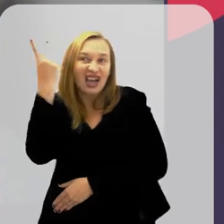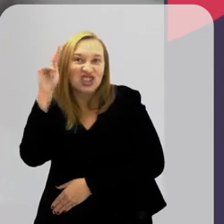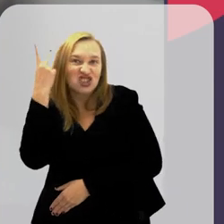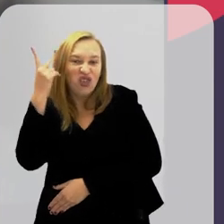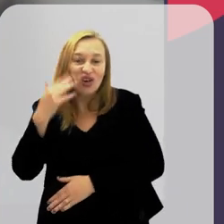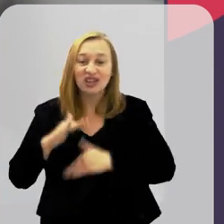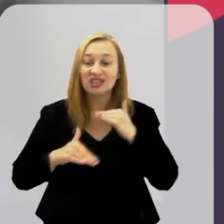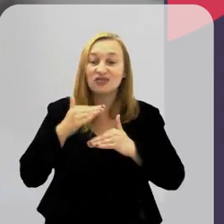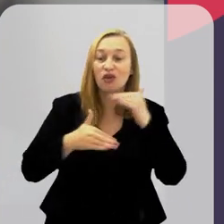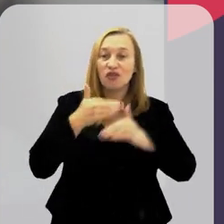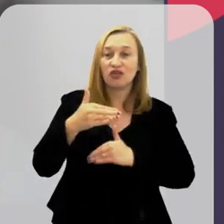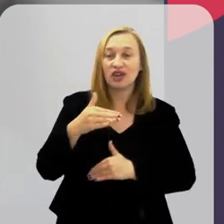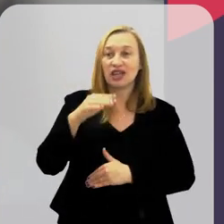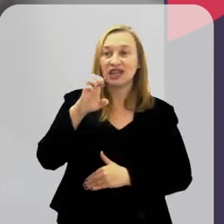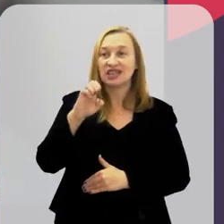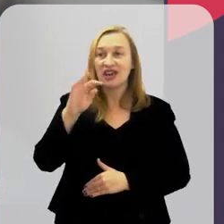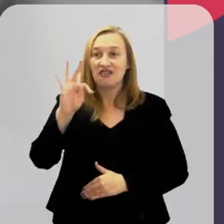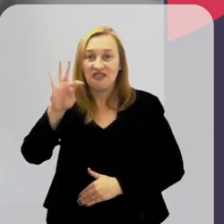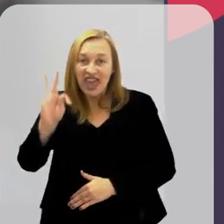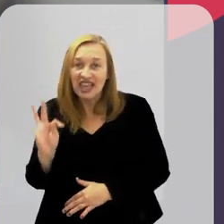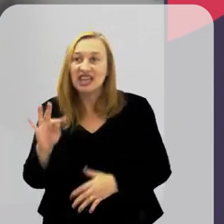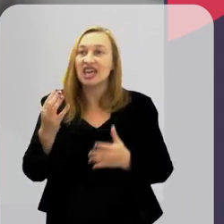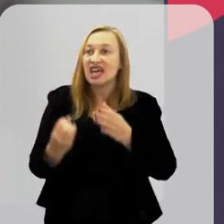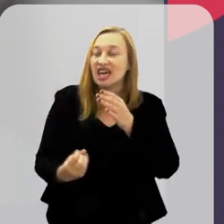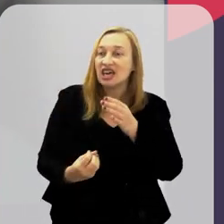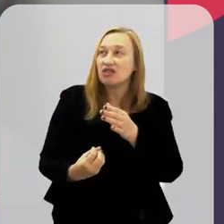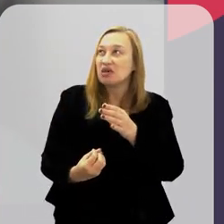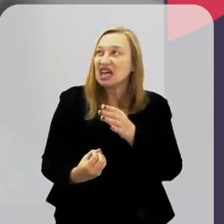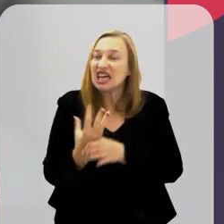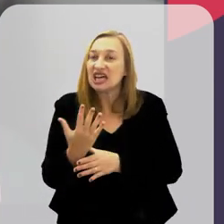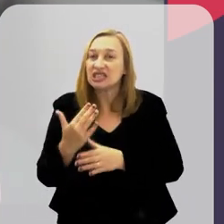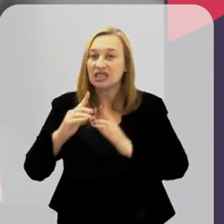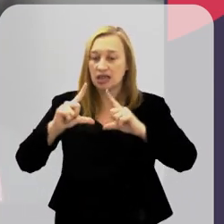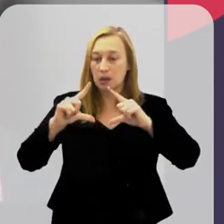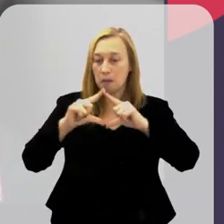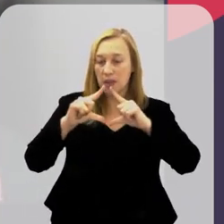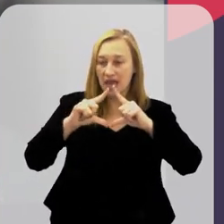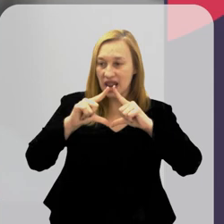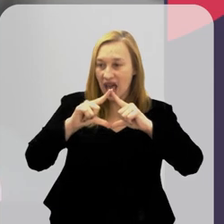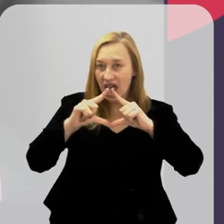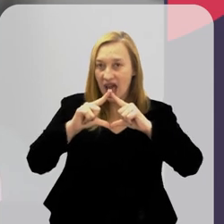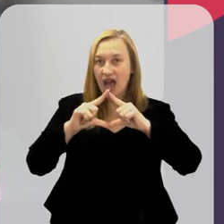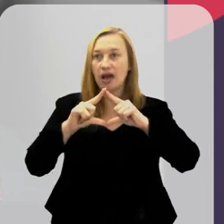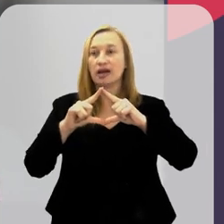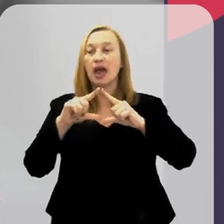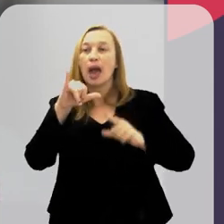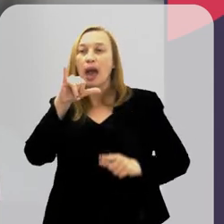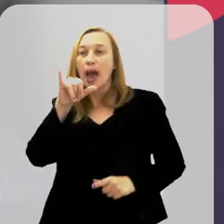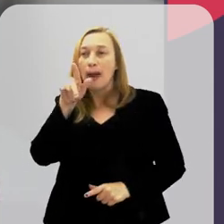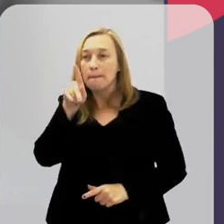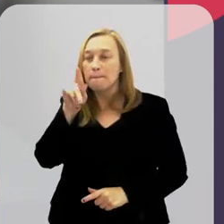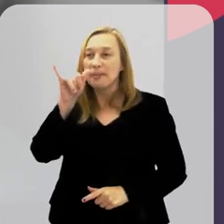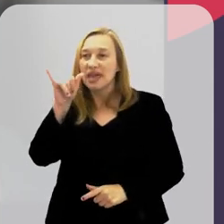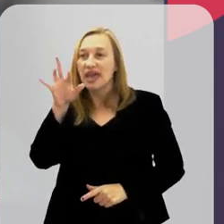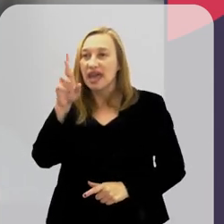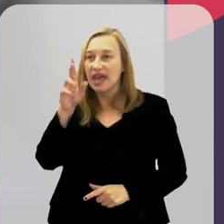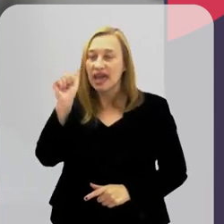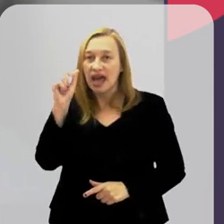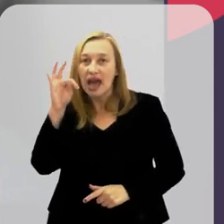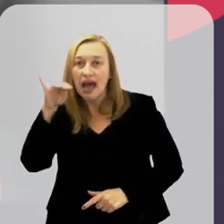história que foi desenvolvida no Cefet, ela começou com o sumiço de pirâmides. Então, as bolsistas fizeram uma matéria de